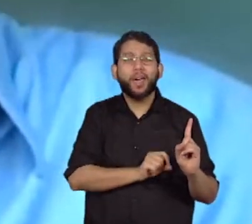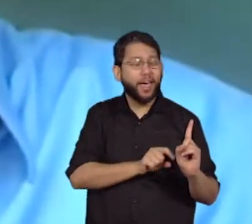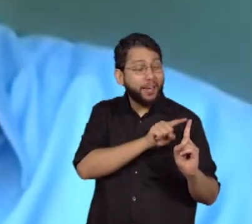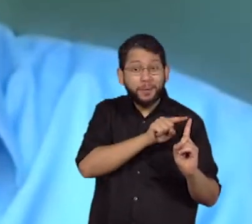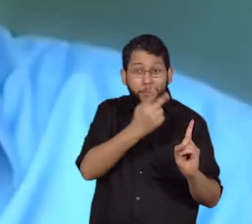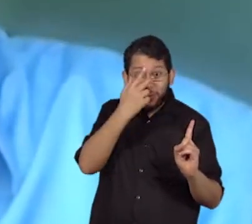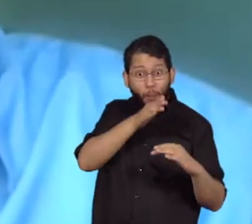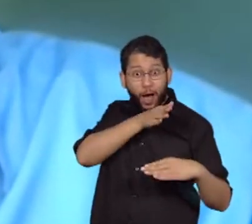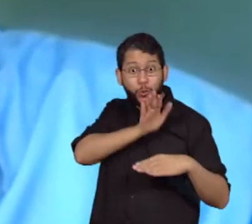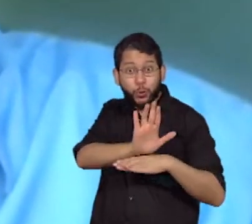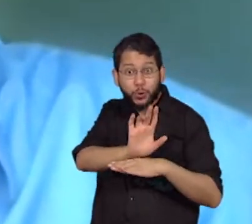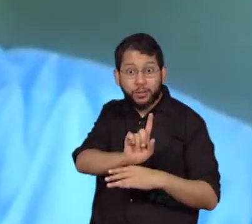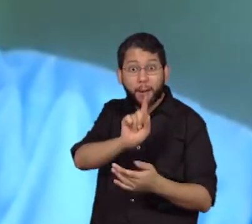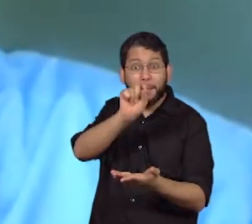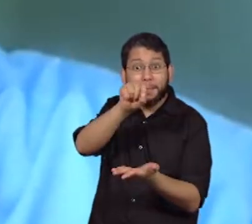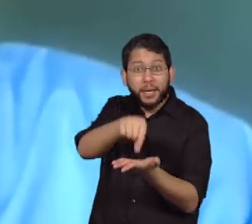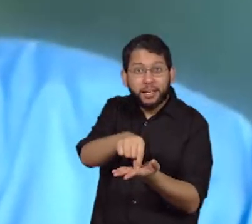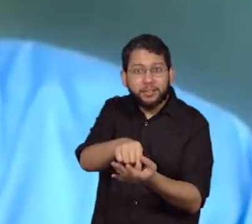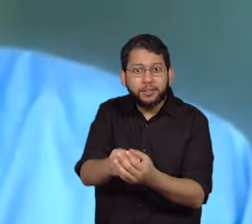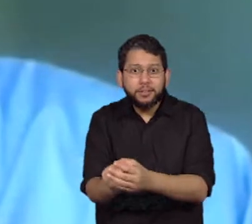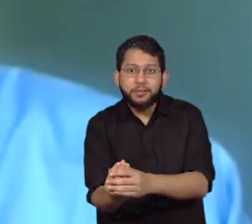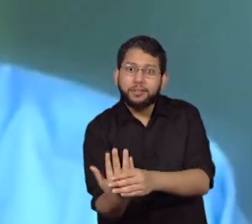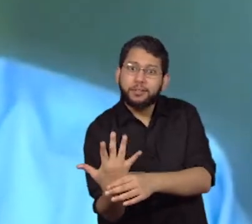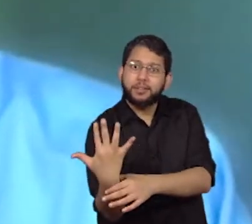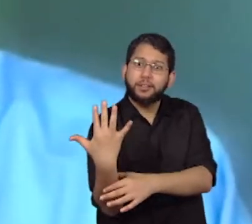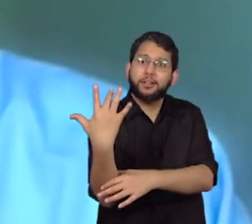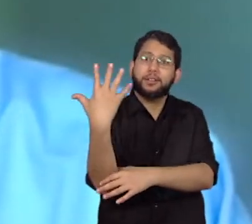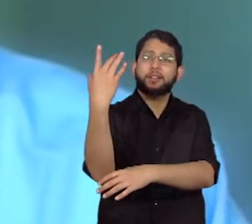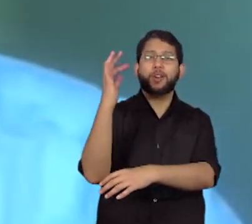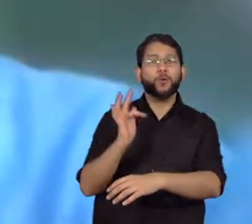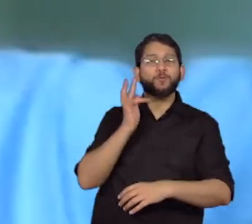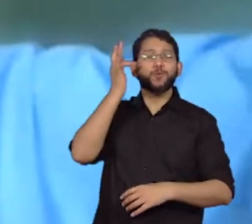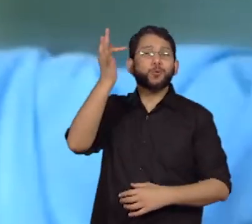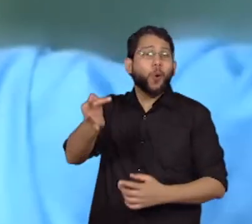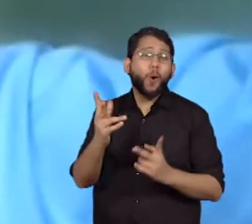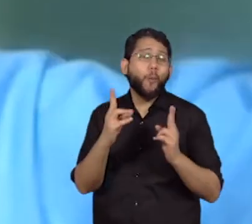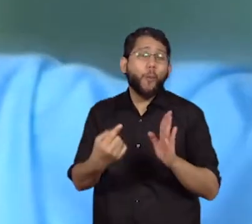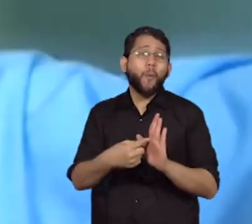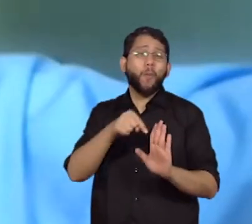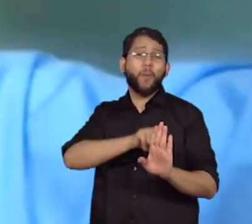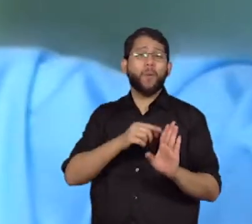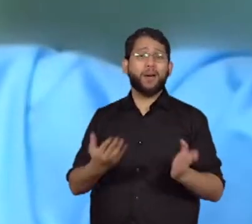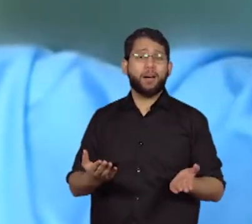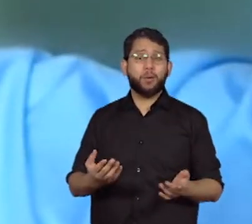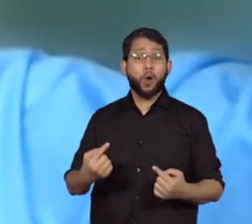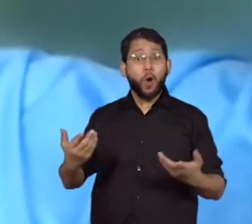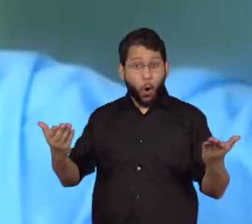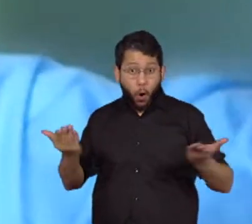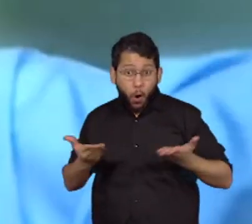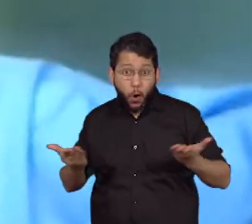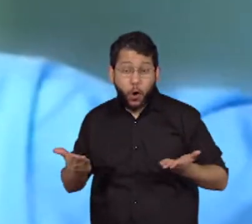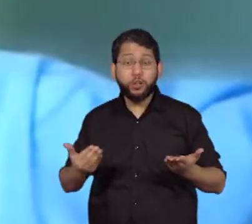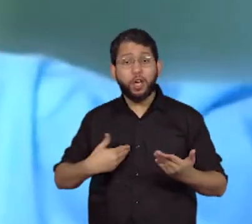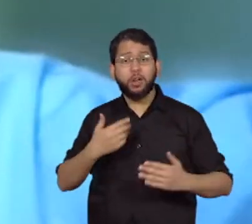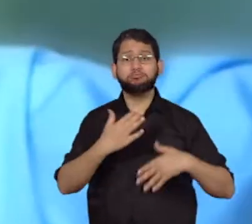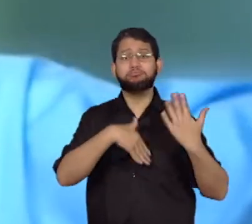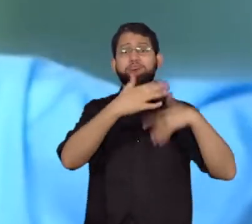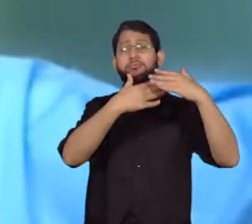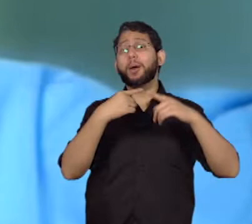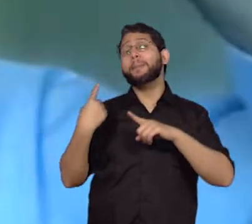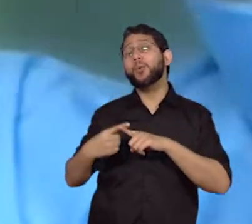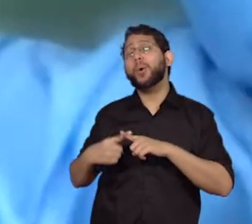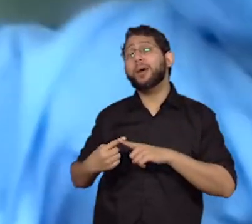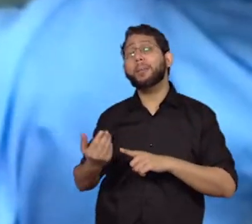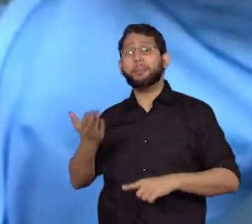para ver essa semente lá na frente. Porque eu sou um cara que eu alcancei tudo que eu queria graças à ajuda, ao apoio que eles me deram